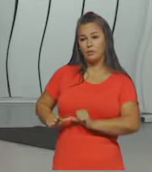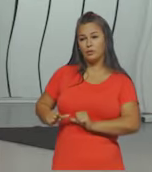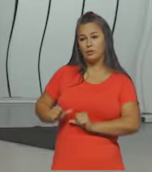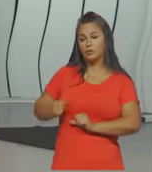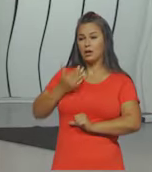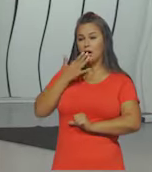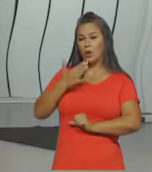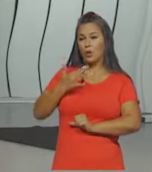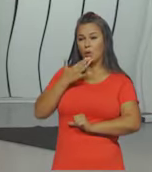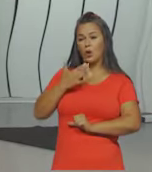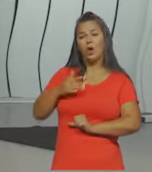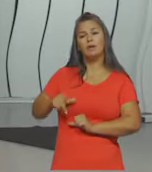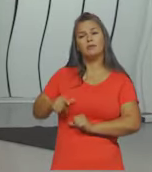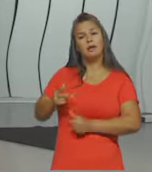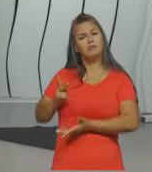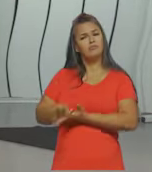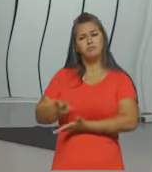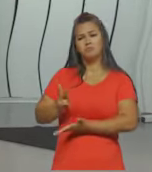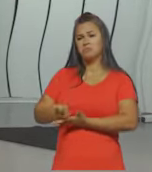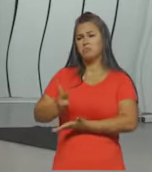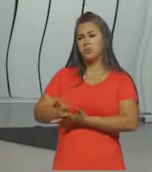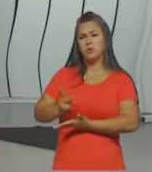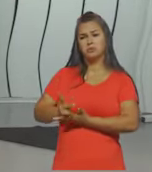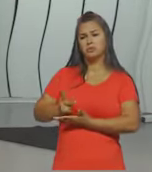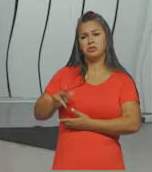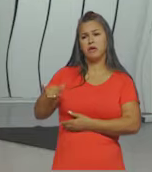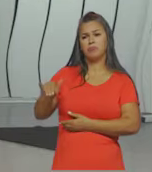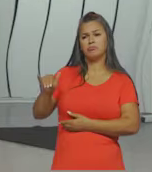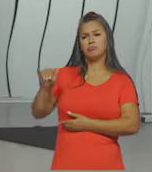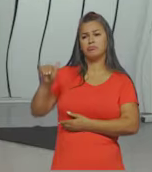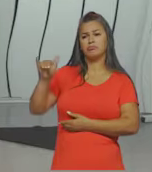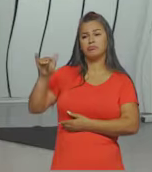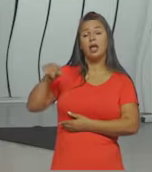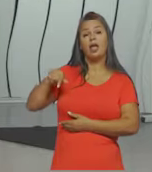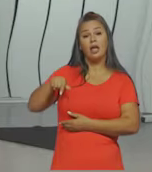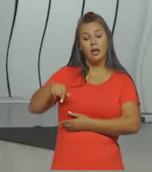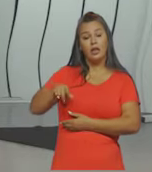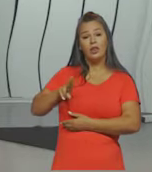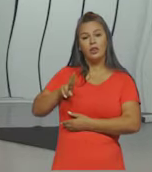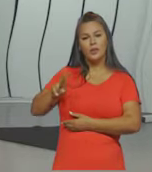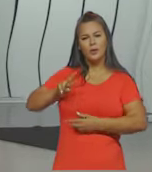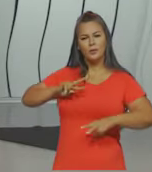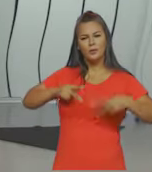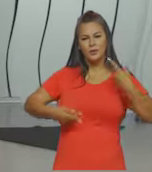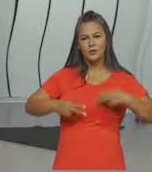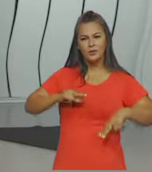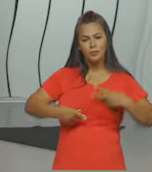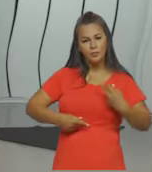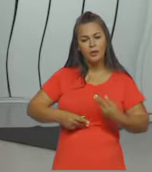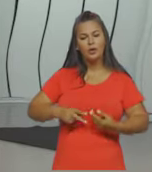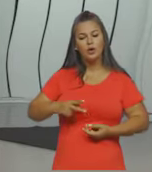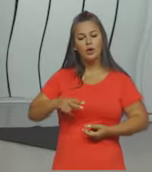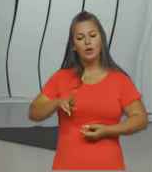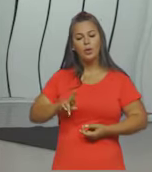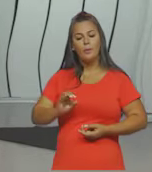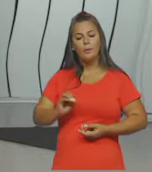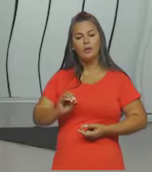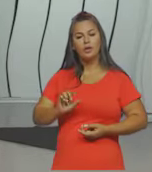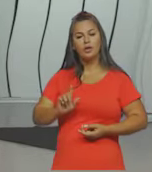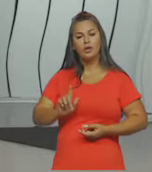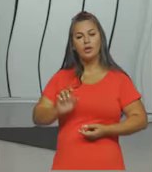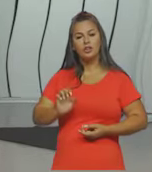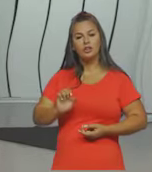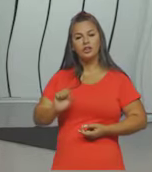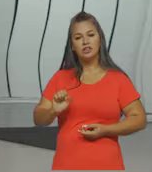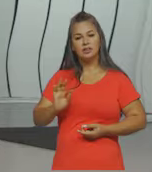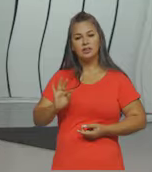vai continuar produzindo hormônios também. Um deles é a progesterona, que vai tentar manter o útero sem sangrar,